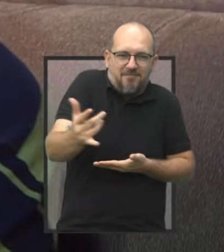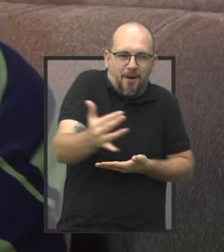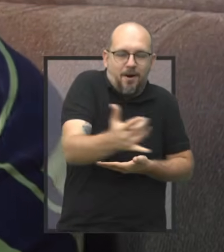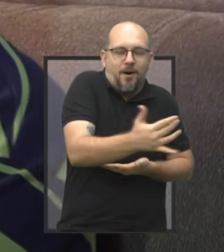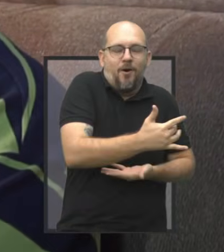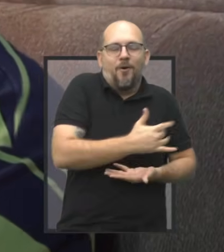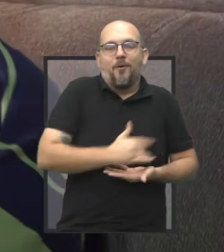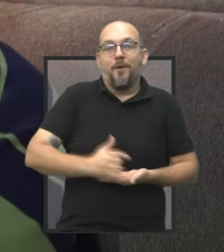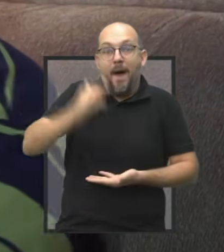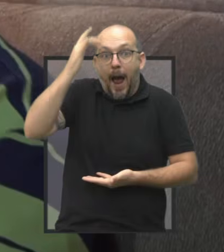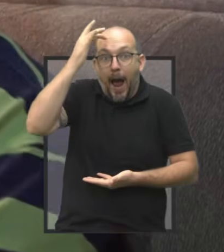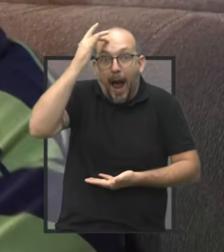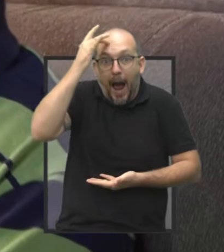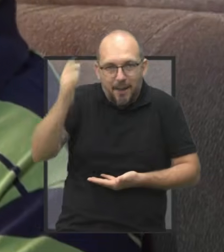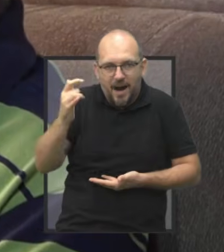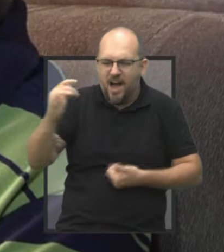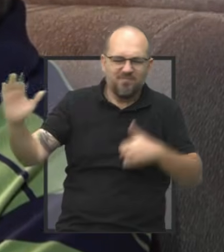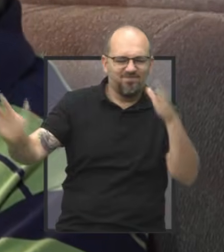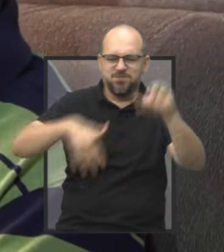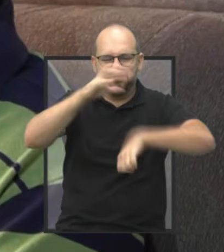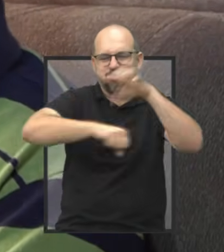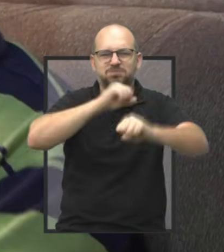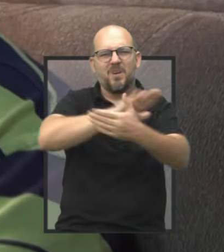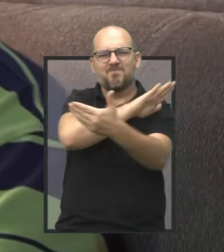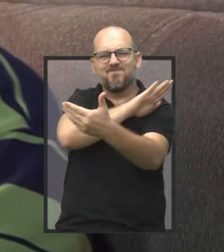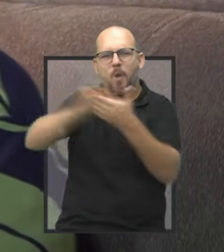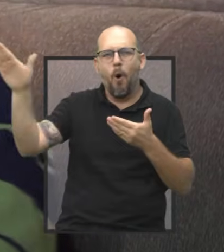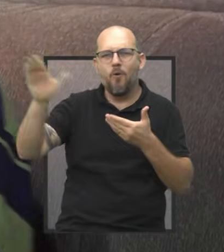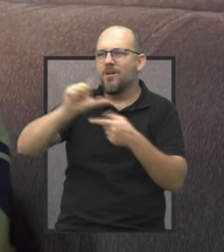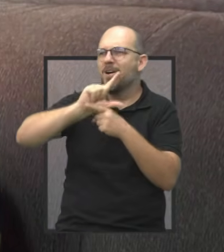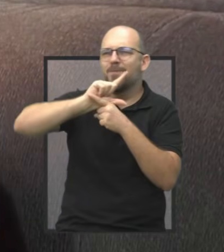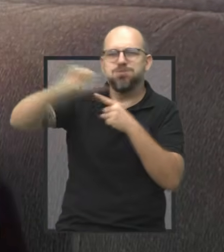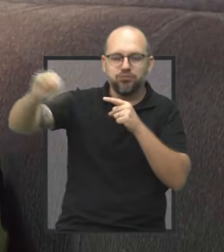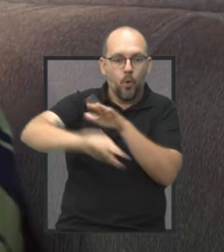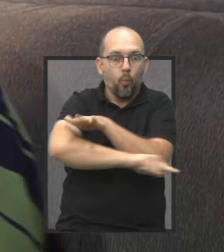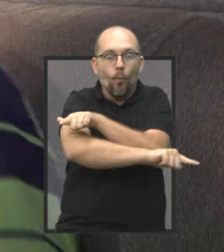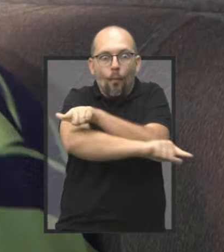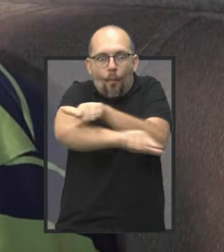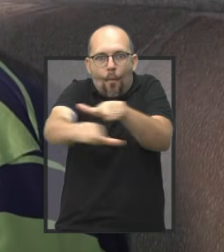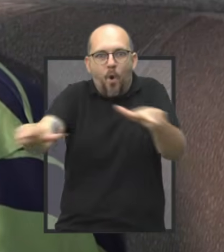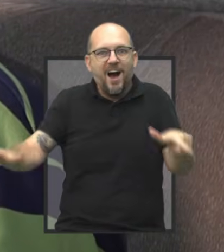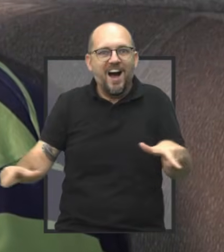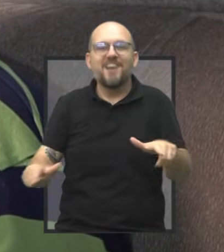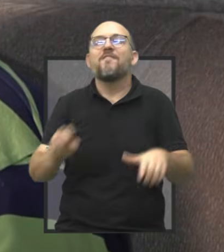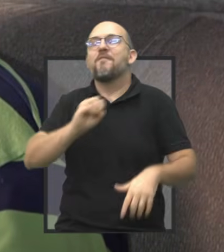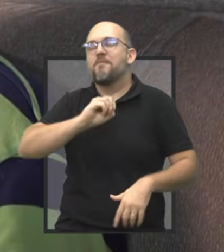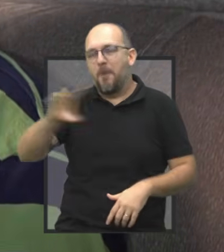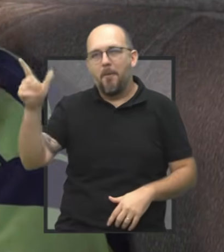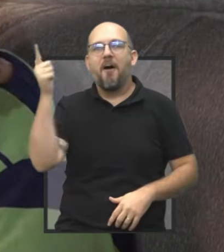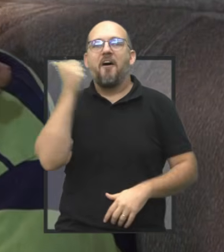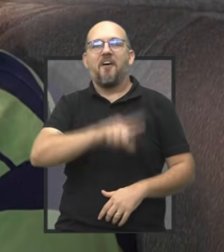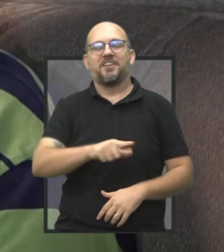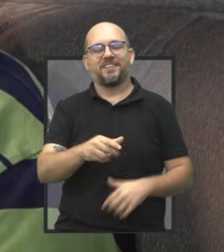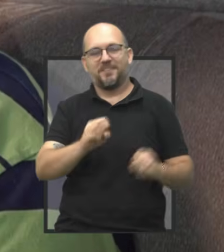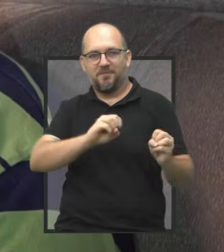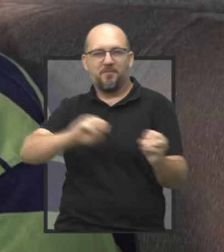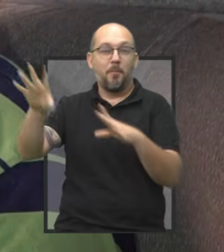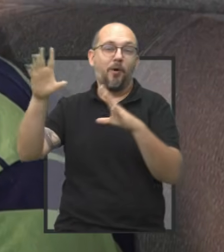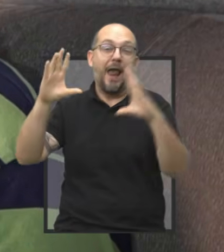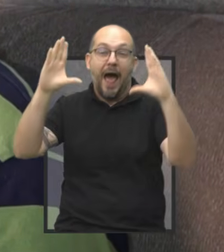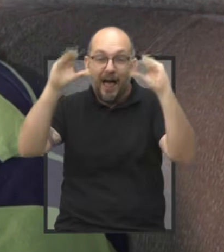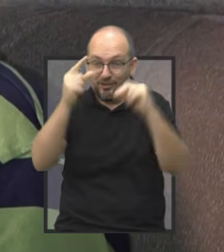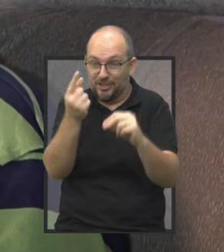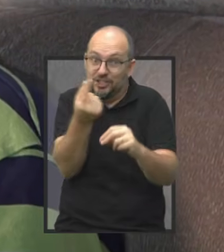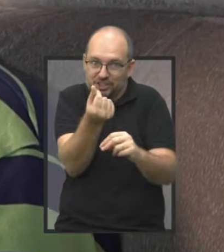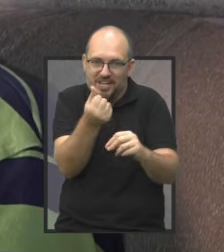dele, desmanchou o circo. No outro dia cedo eu passei, não tinha um papel lá, entende? Foram embora de noite e